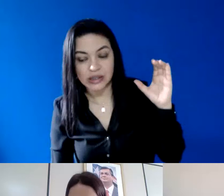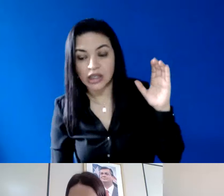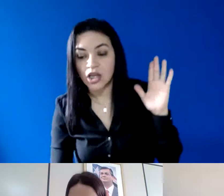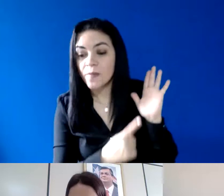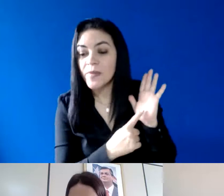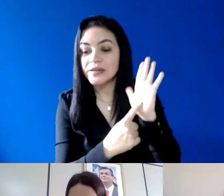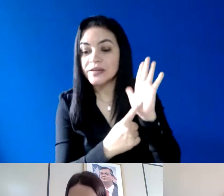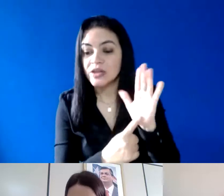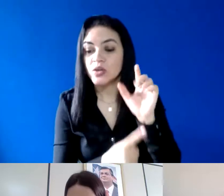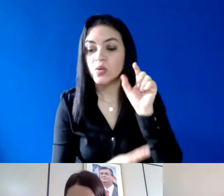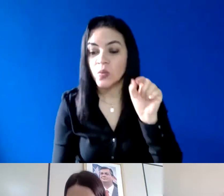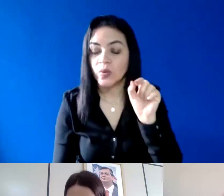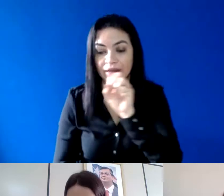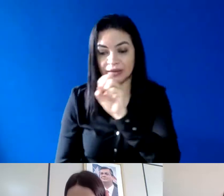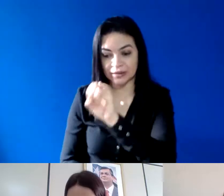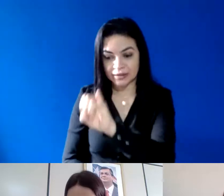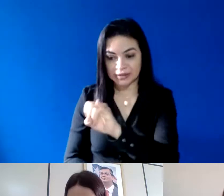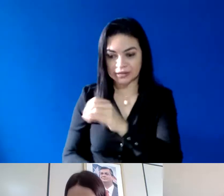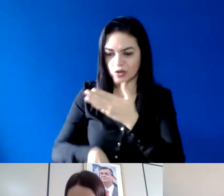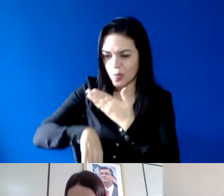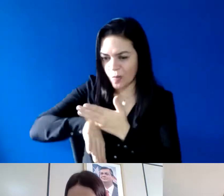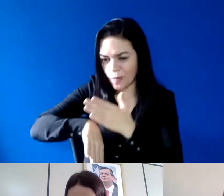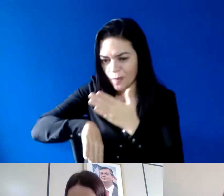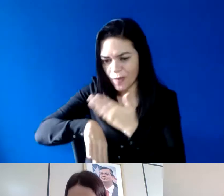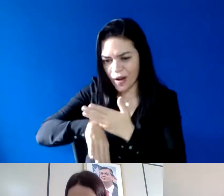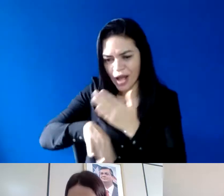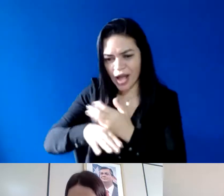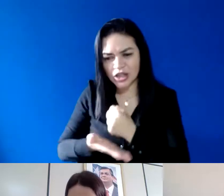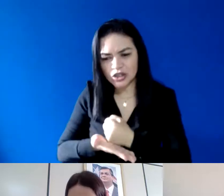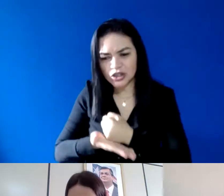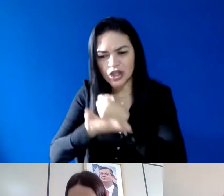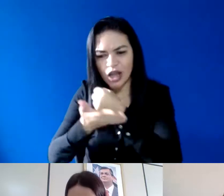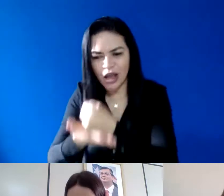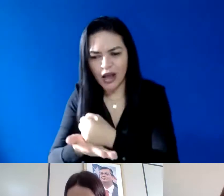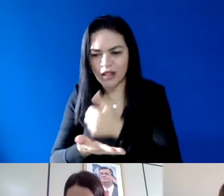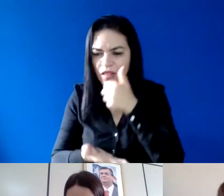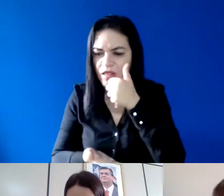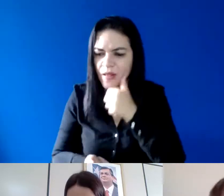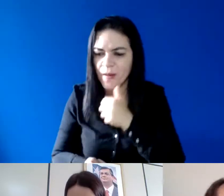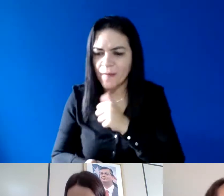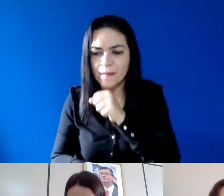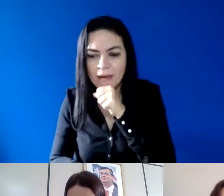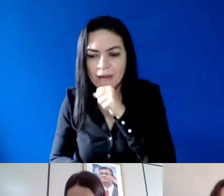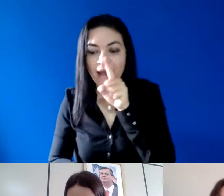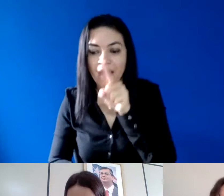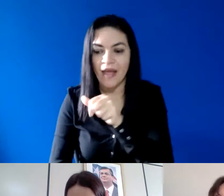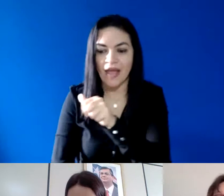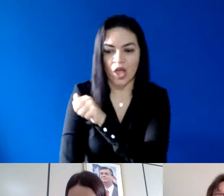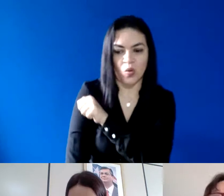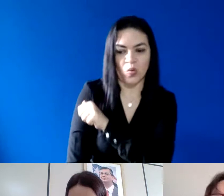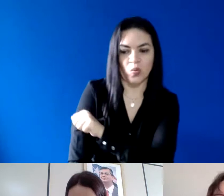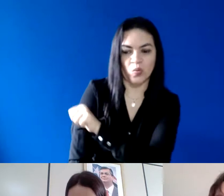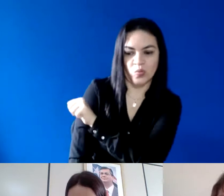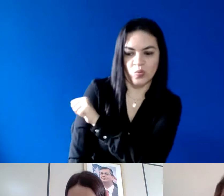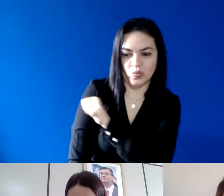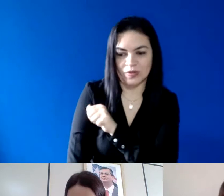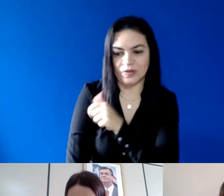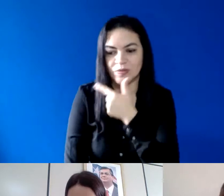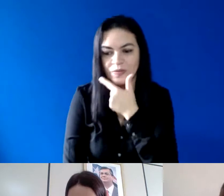que quem está no cenário da prática da assistência a essa mulher e essa criança são os enfermeiros e